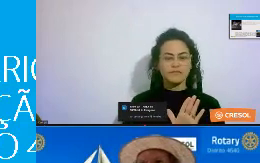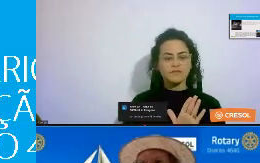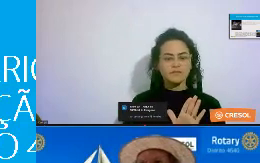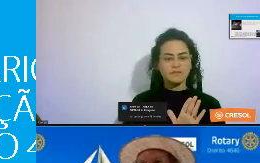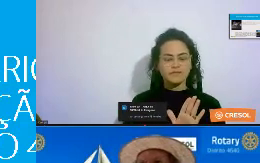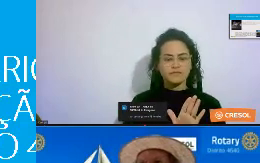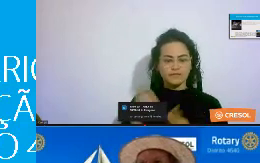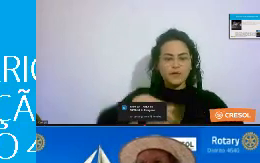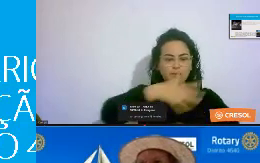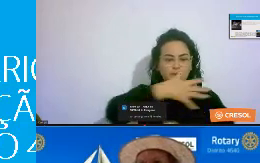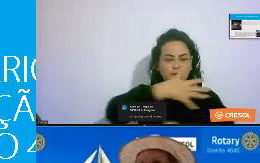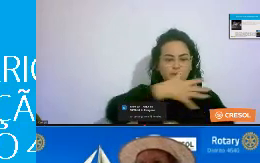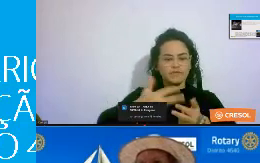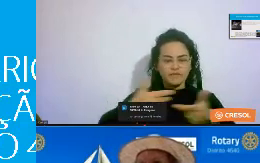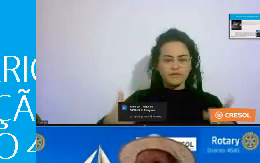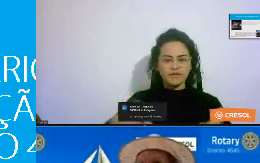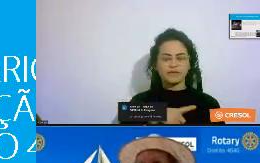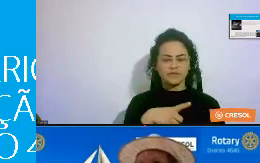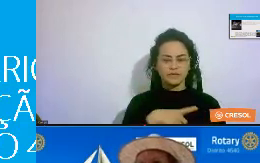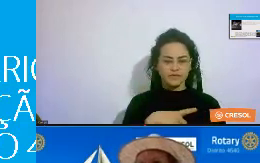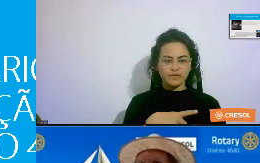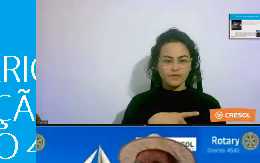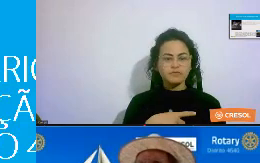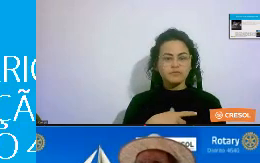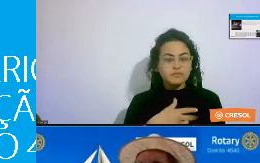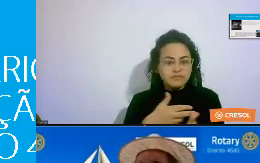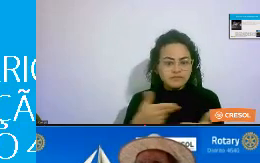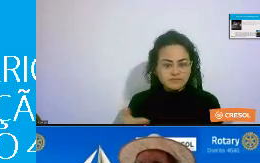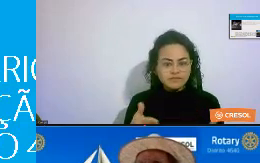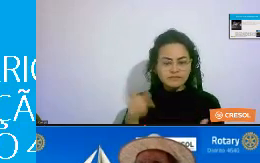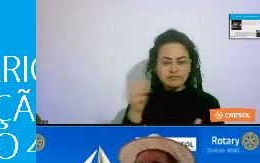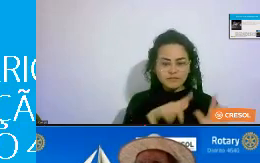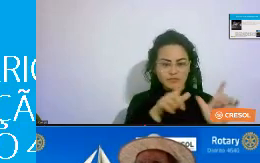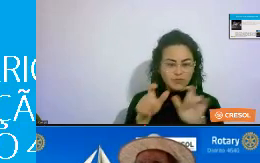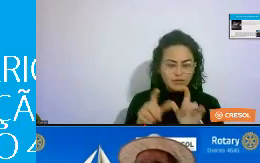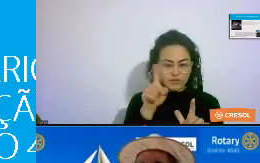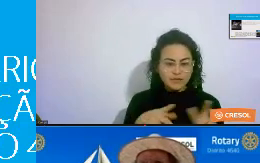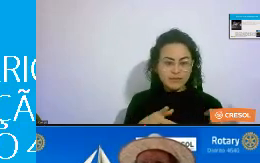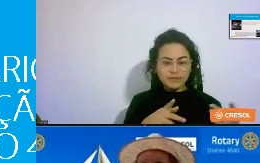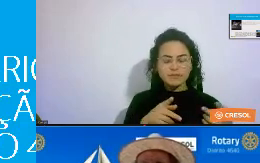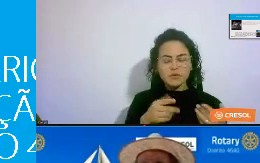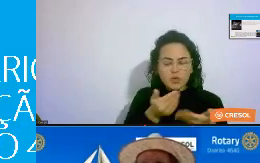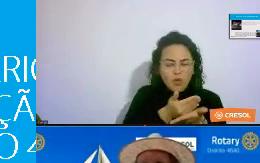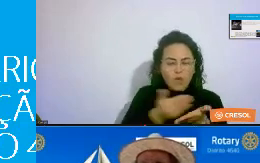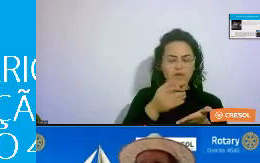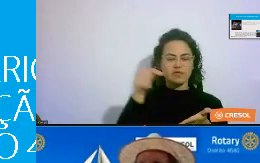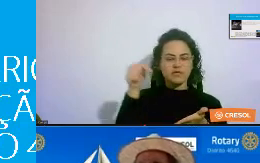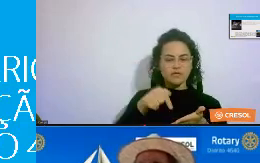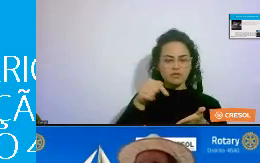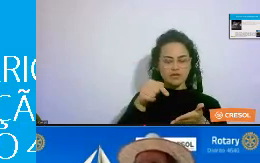vasto acervo fotográfico de utensílio utilizado na época do início da colonização do sudeste do